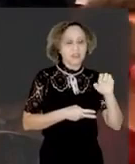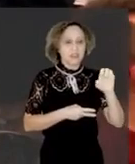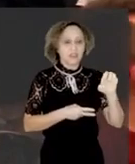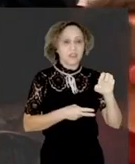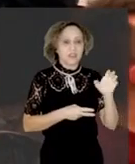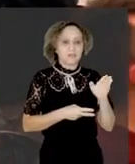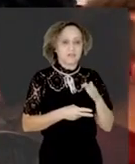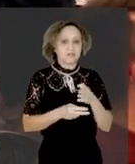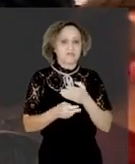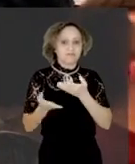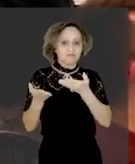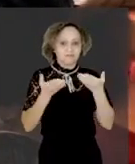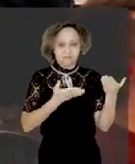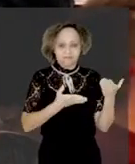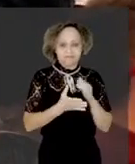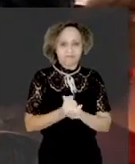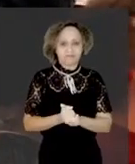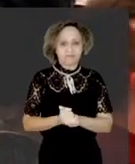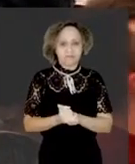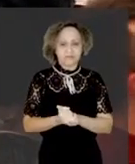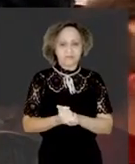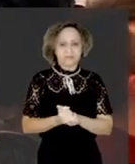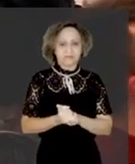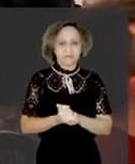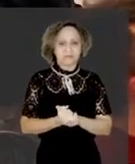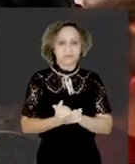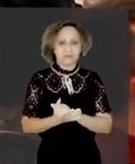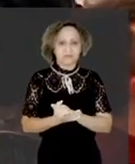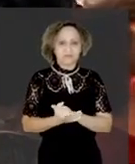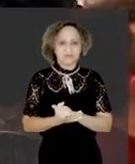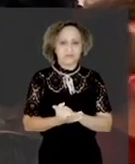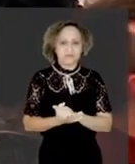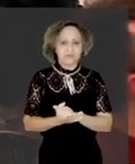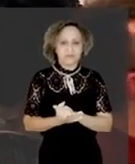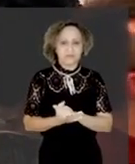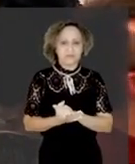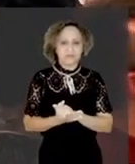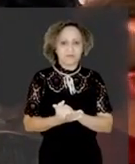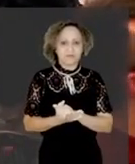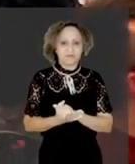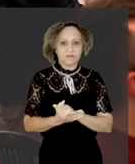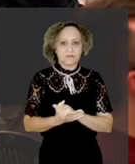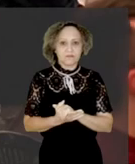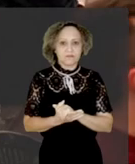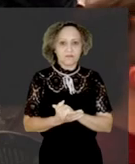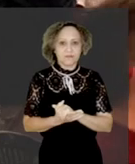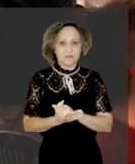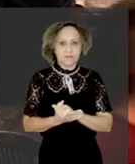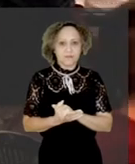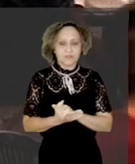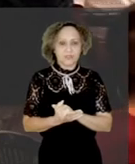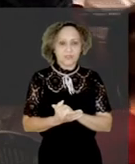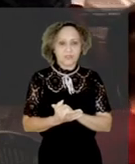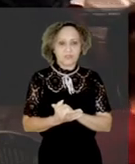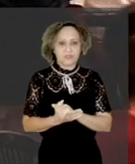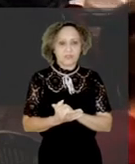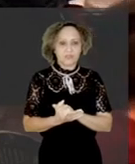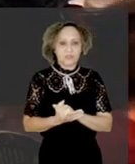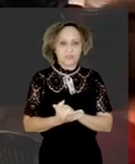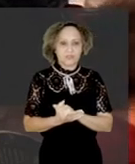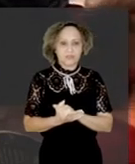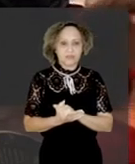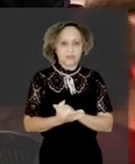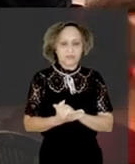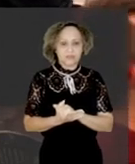Quero convidar aqui também uma atriz que se destacou nos filmes Confissões